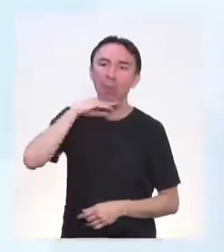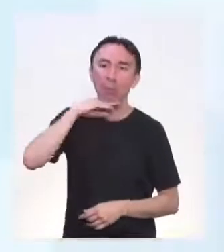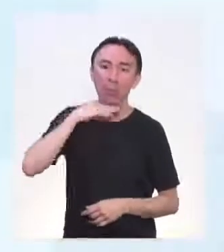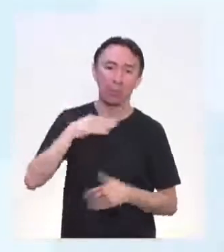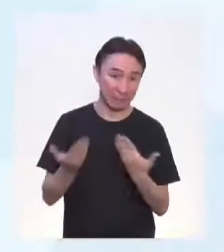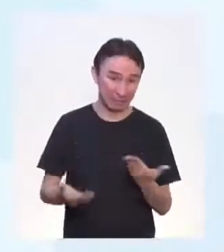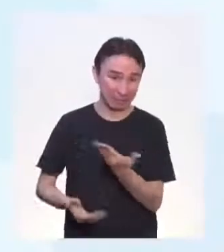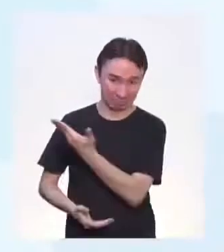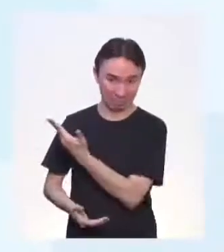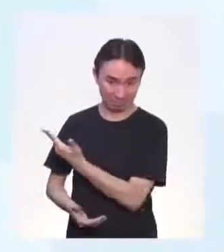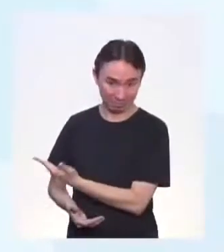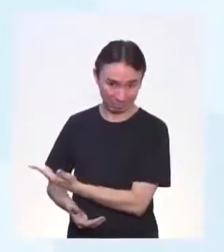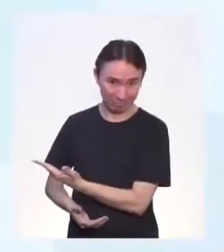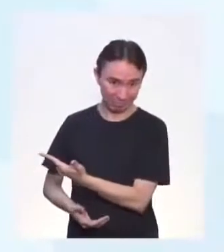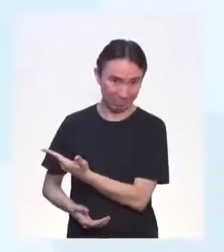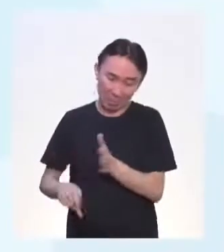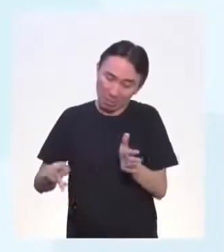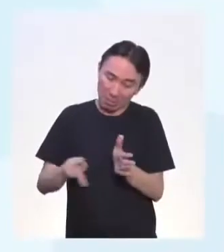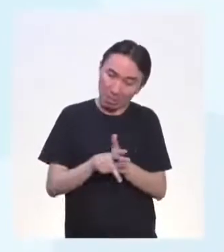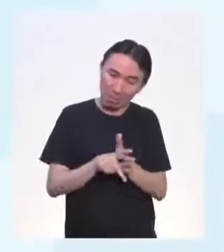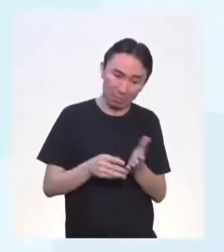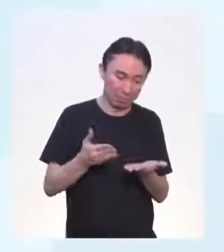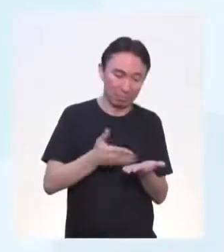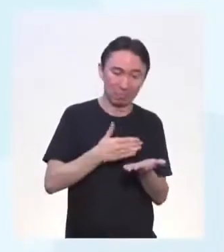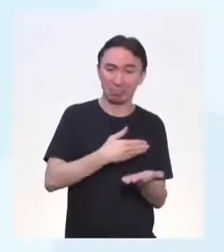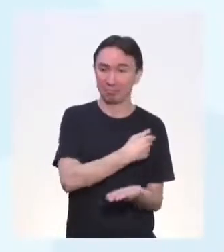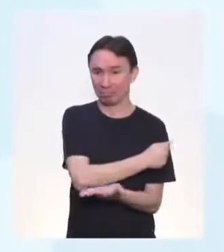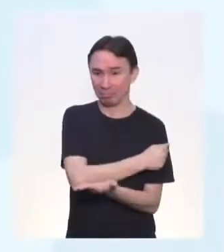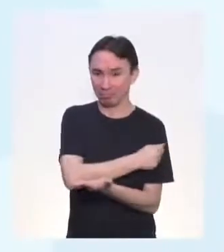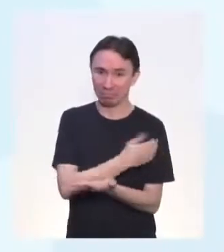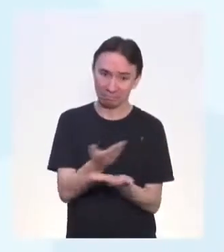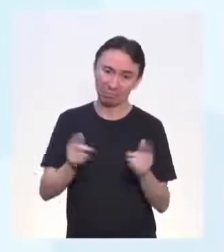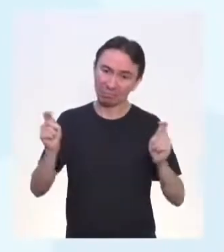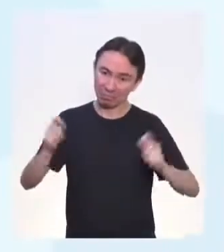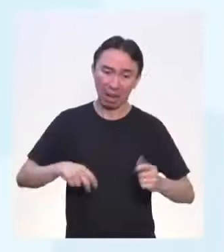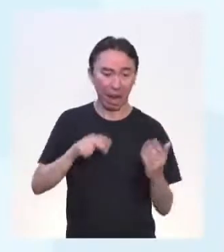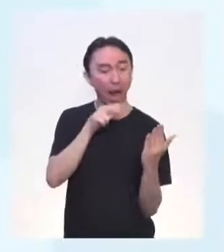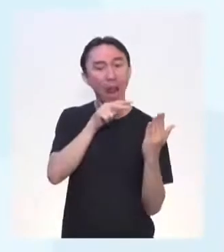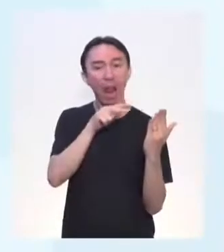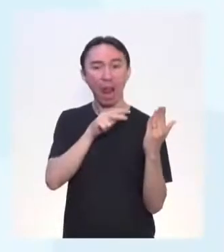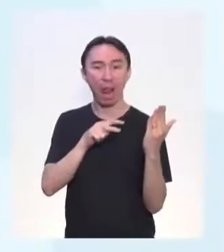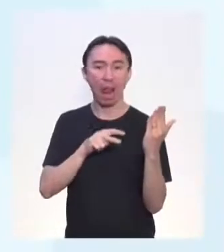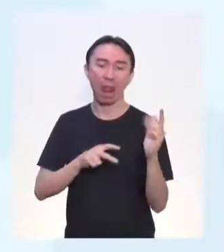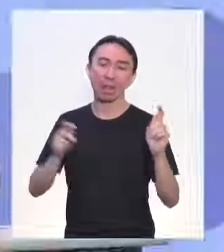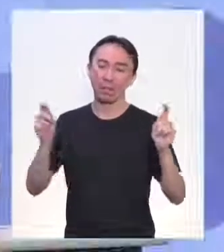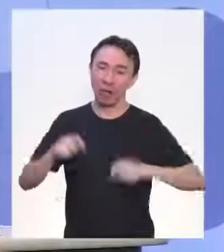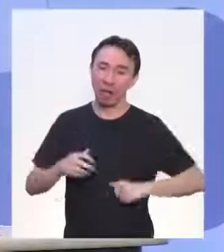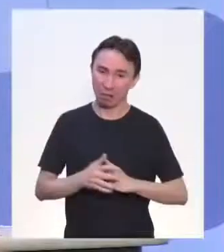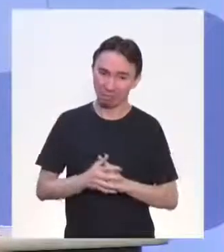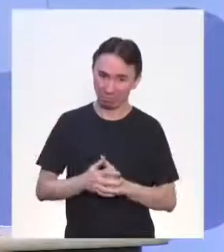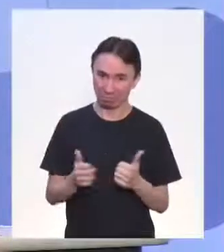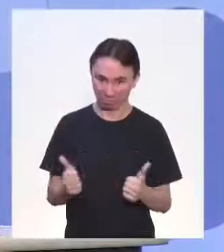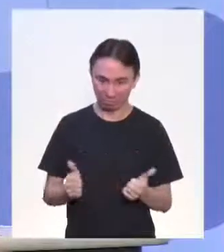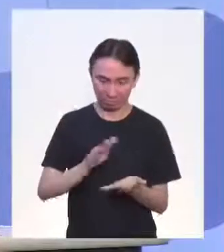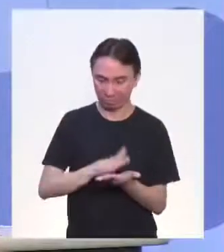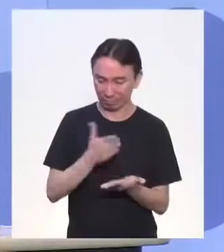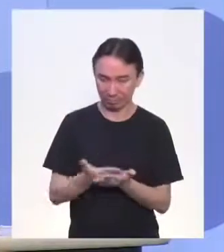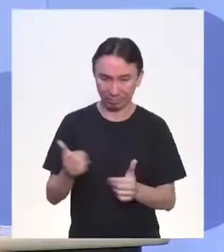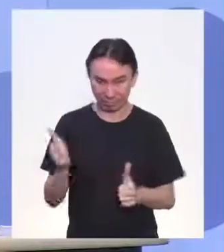apostila, dá para acompanhar com a apostila, né? E como o slide é disponibilizado